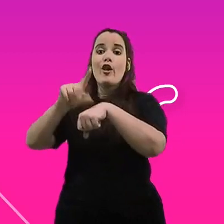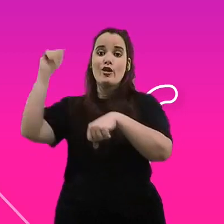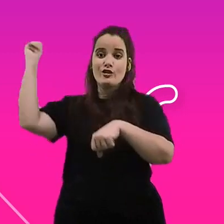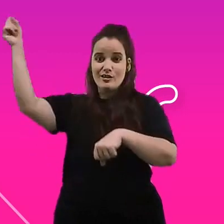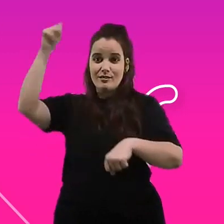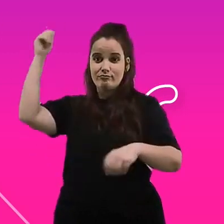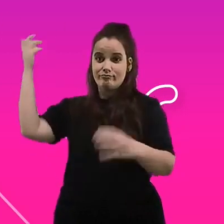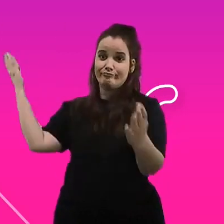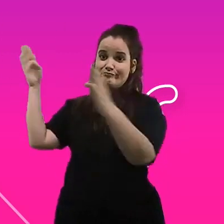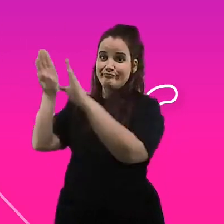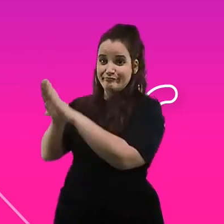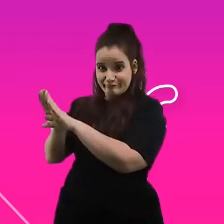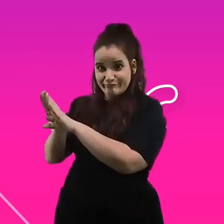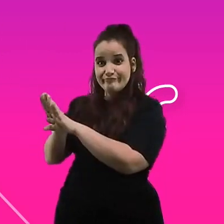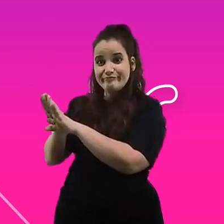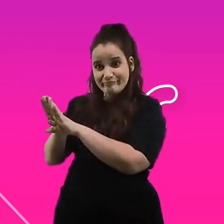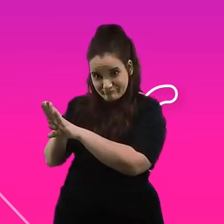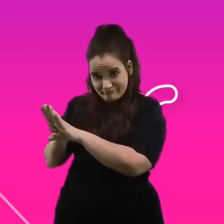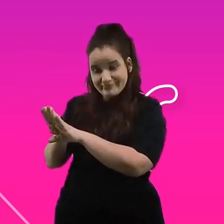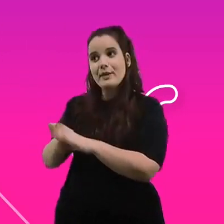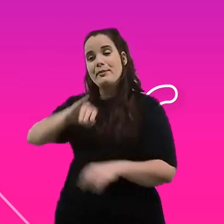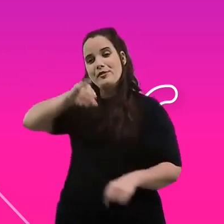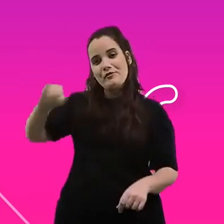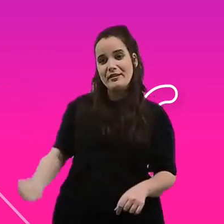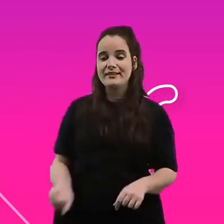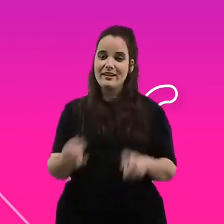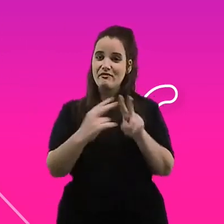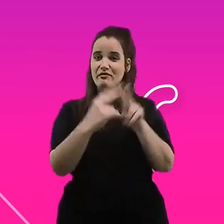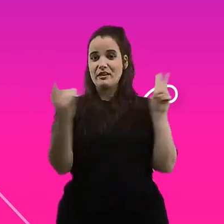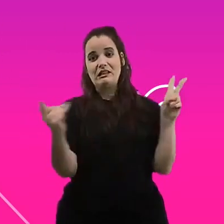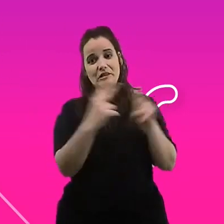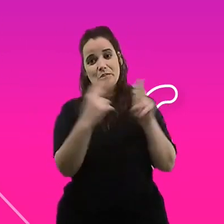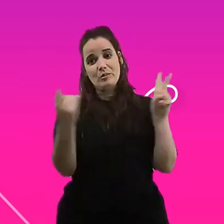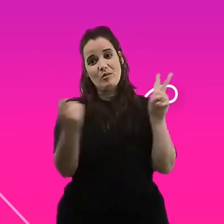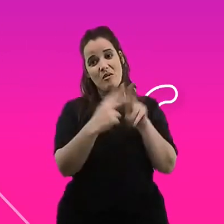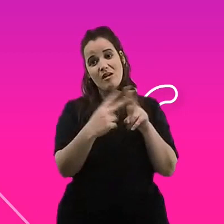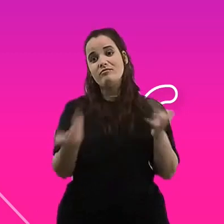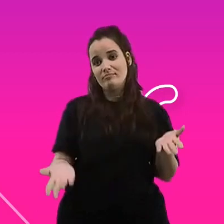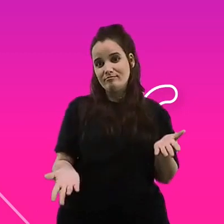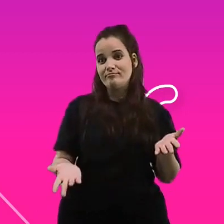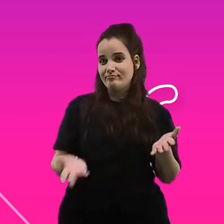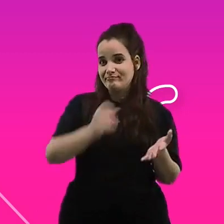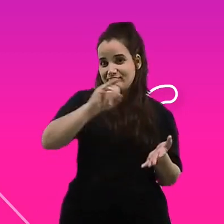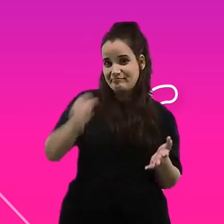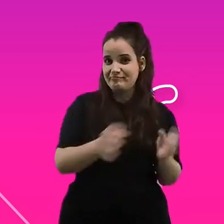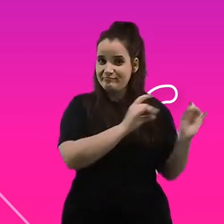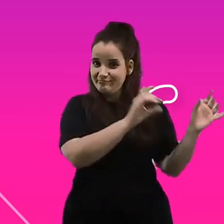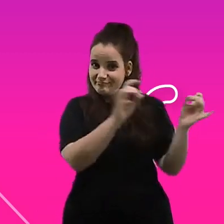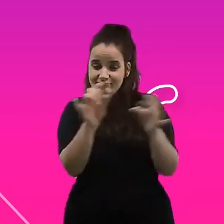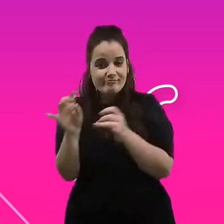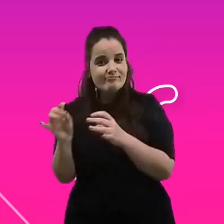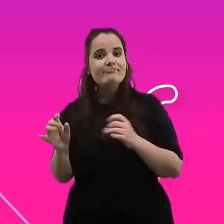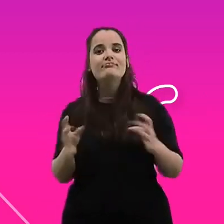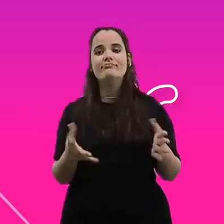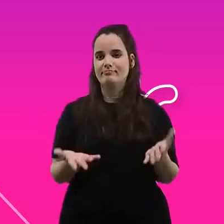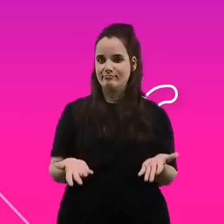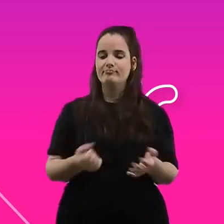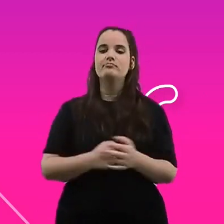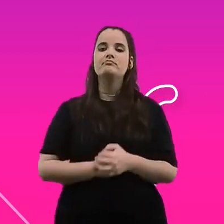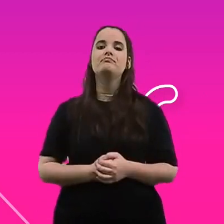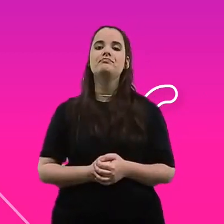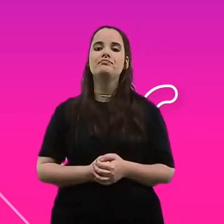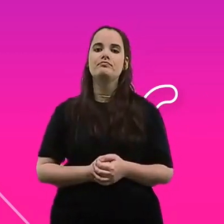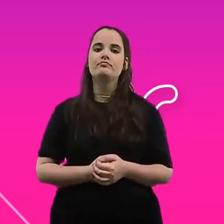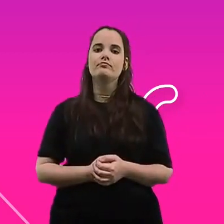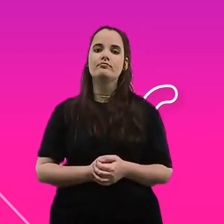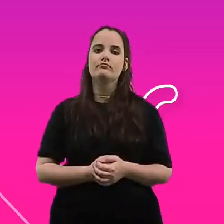também uma educação, né, fazer uma corresponsabilidade aí da gente educar e ajudar nesse início da digitalização. Então, acho que eu trouxe